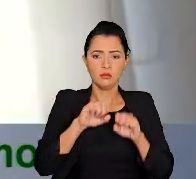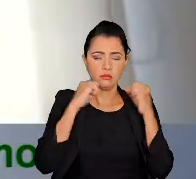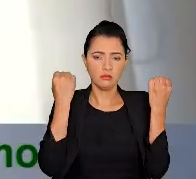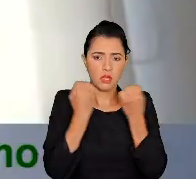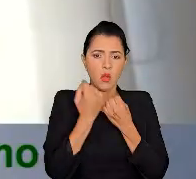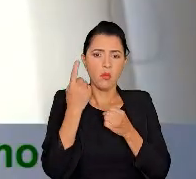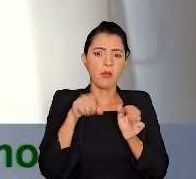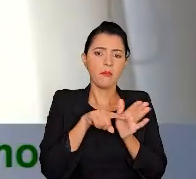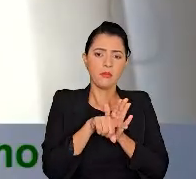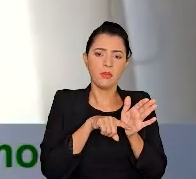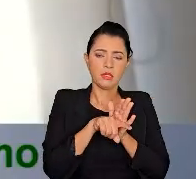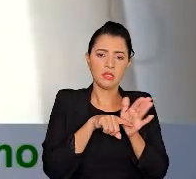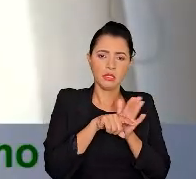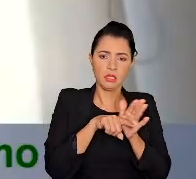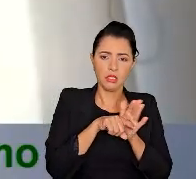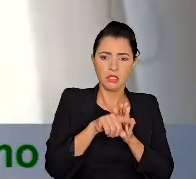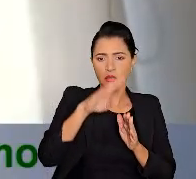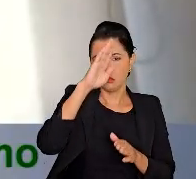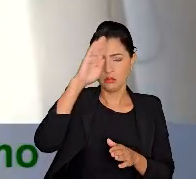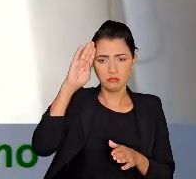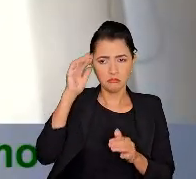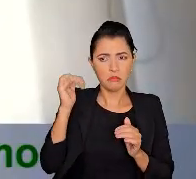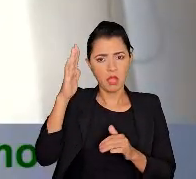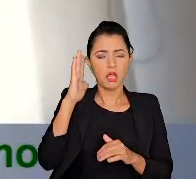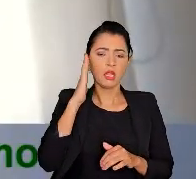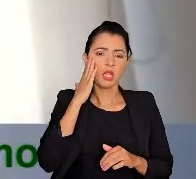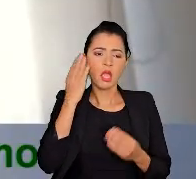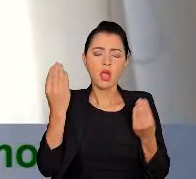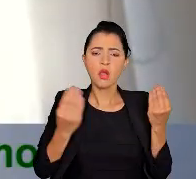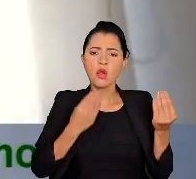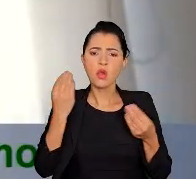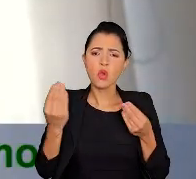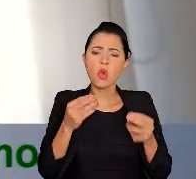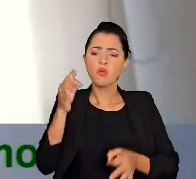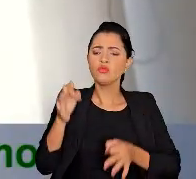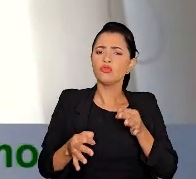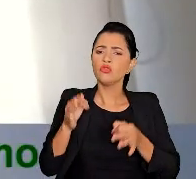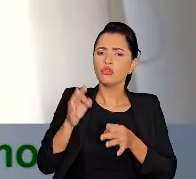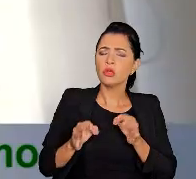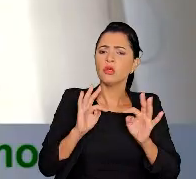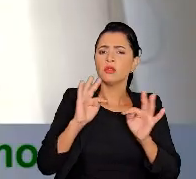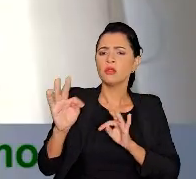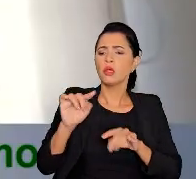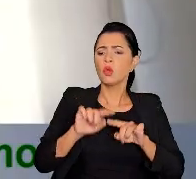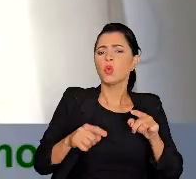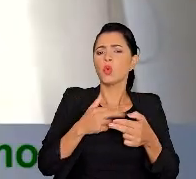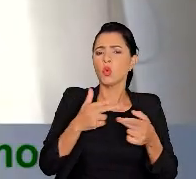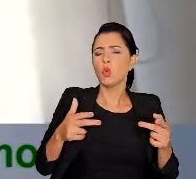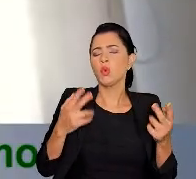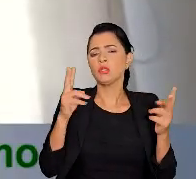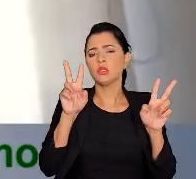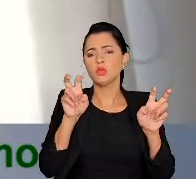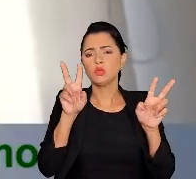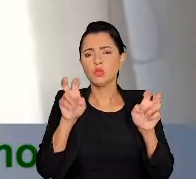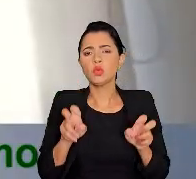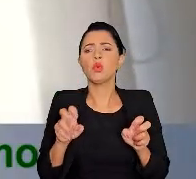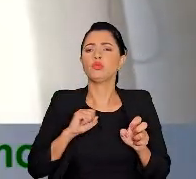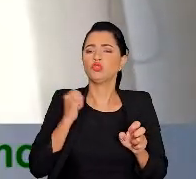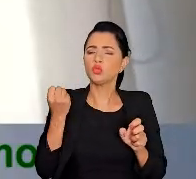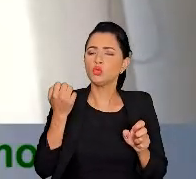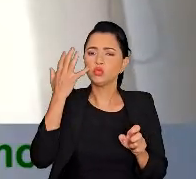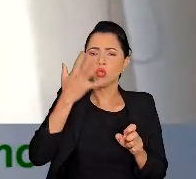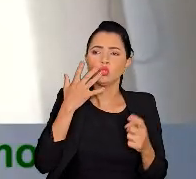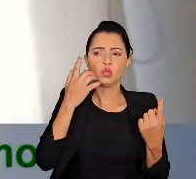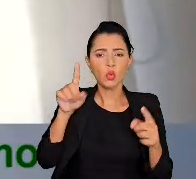acadêmica de alto nível de tentar conhecer como o judiciário trata questões relativas ao combate